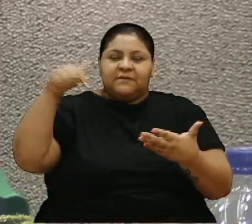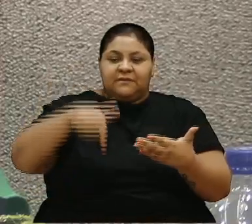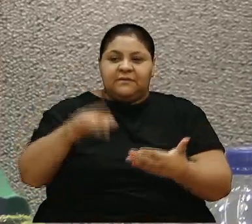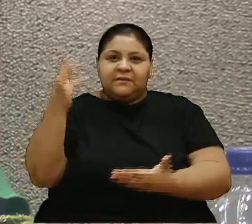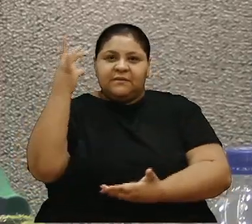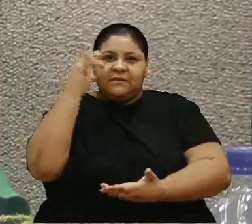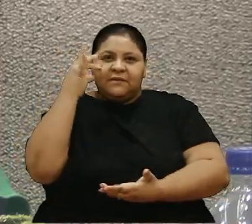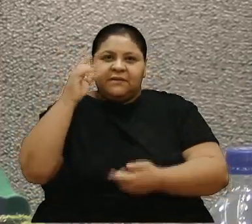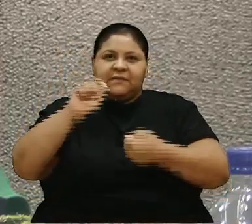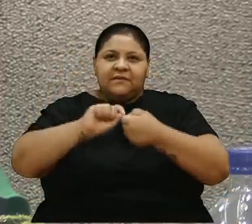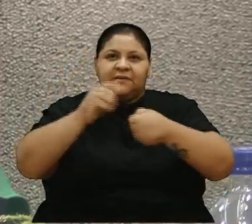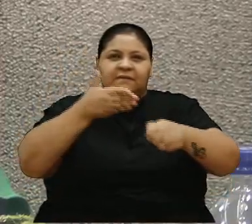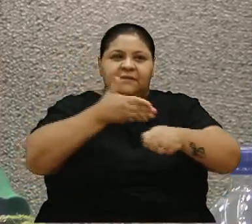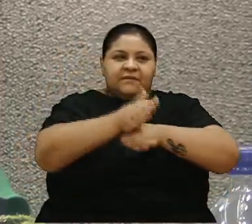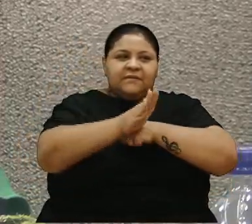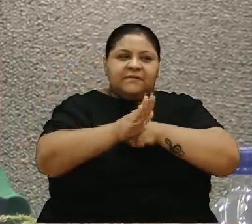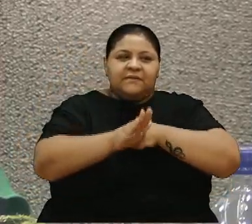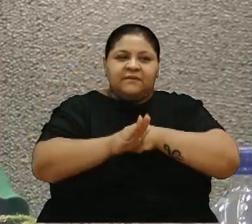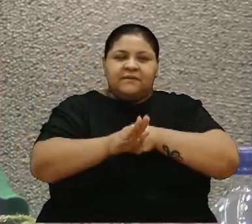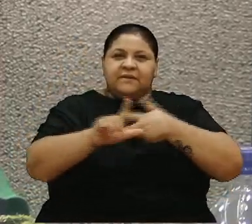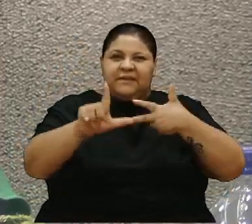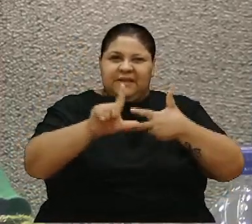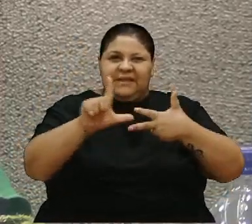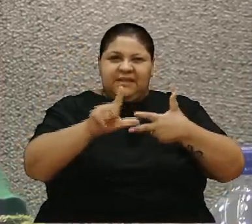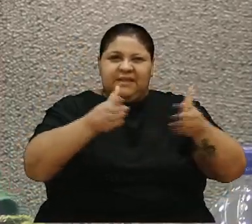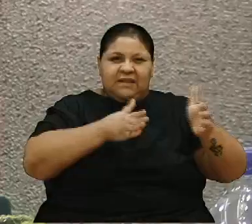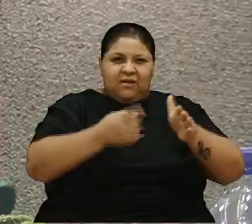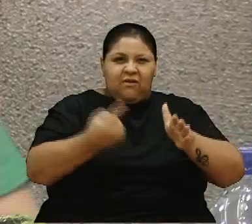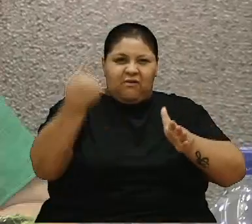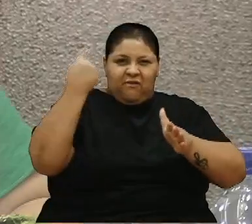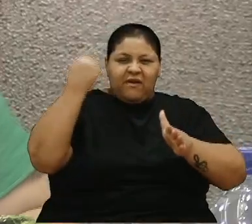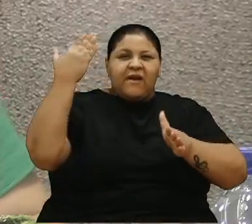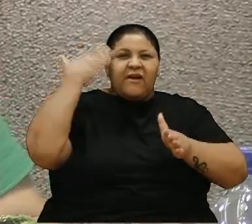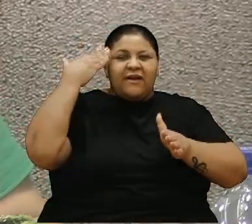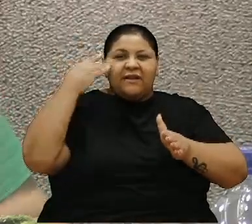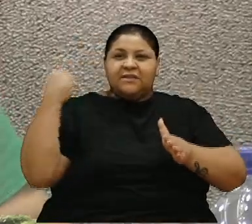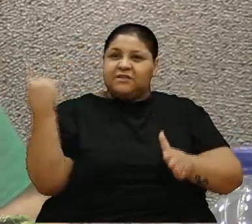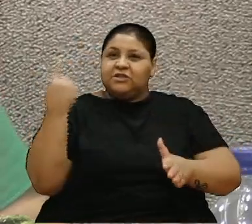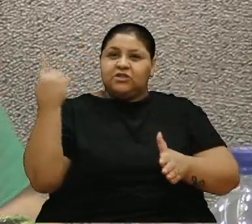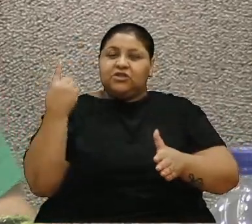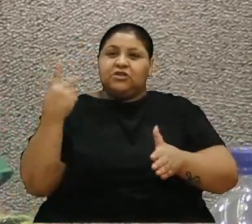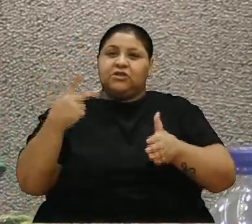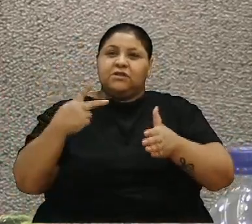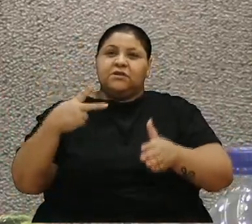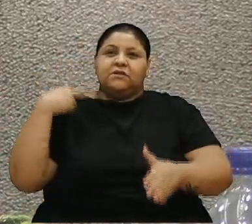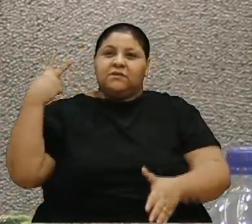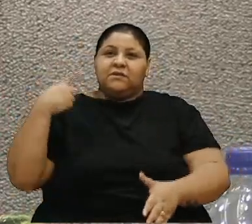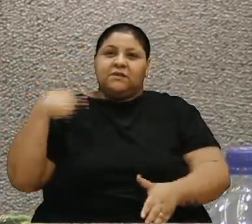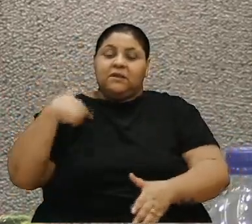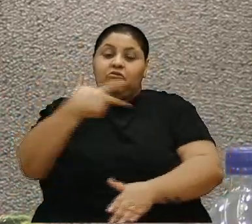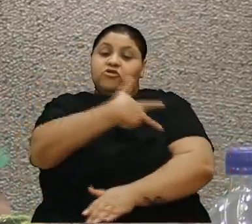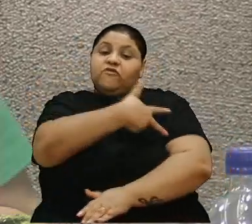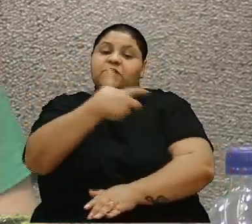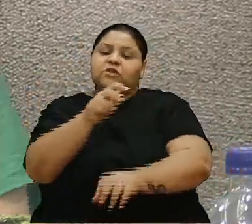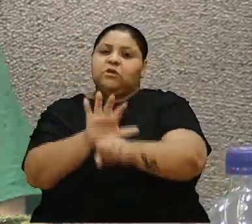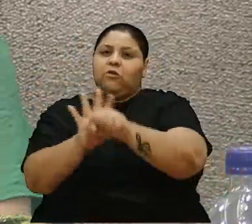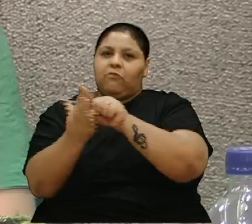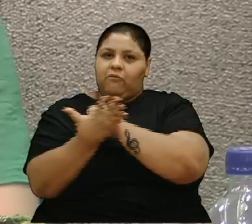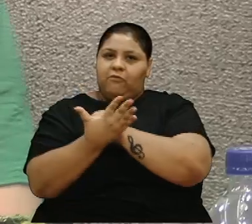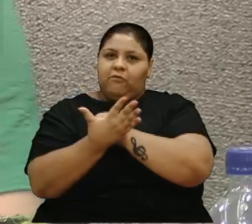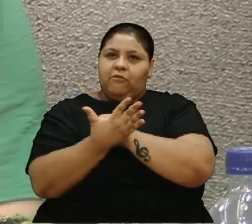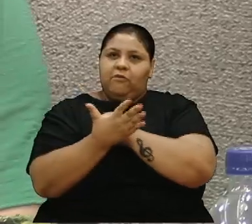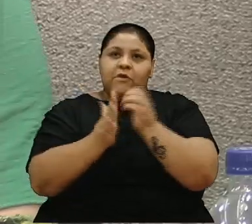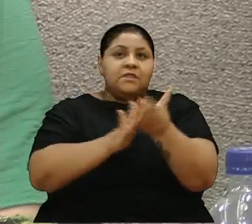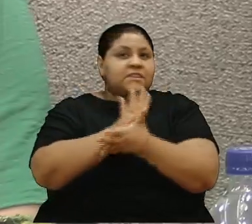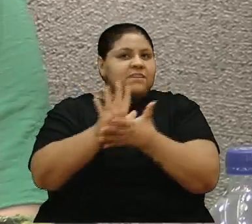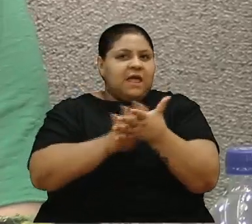que faziam parte da legislação passada, sabem que esse foi o único vereador que não se vacinou da Covid-19. Nenhuma